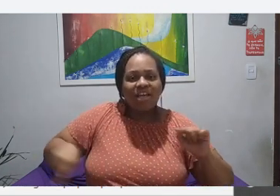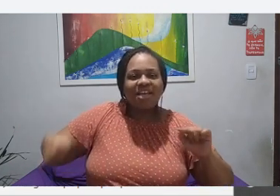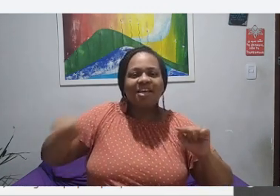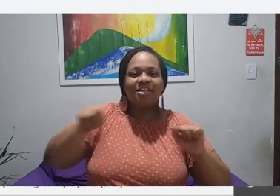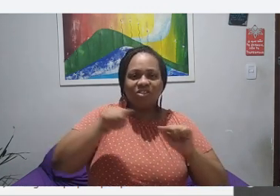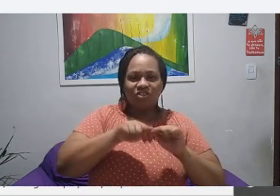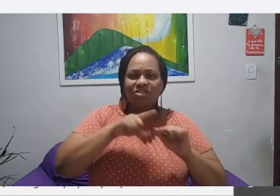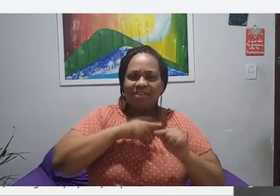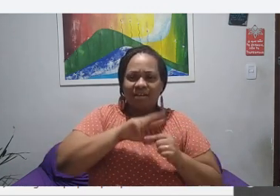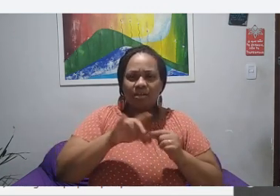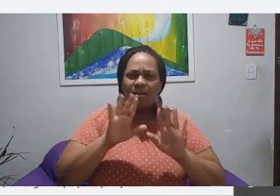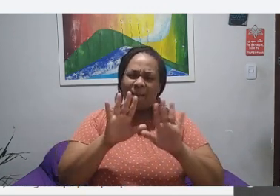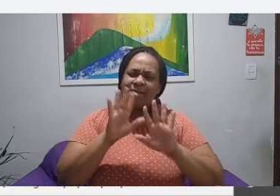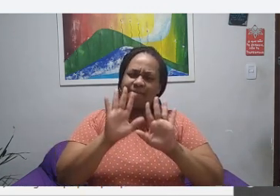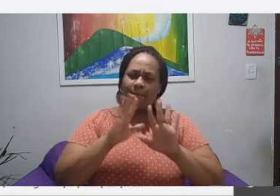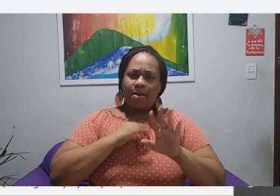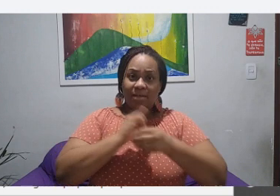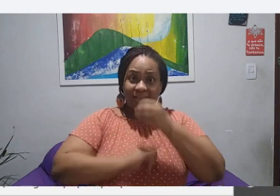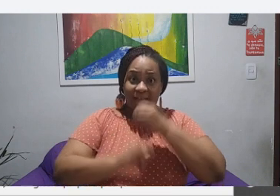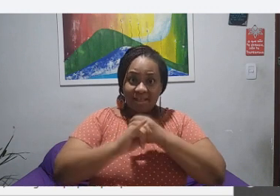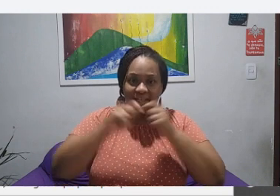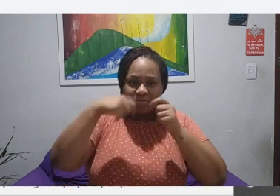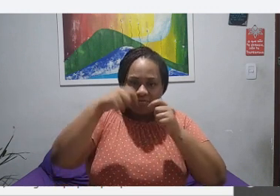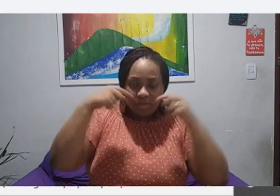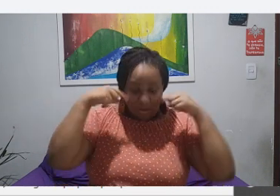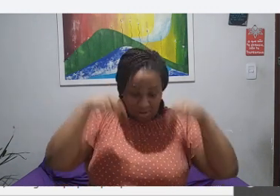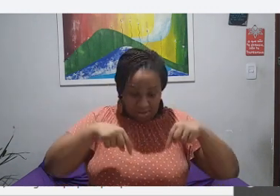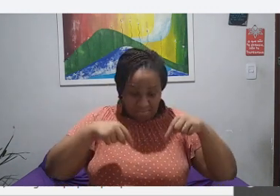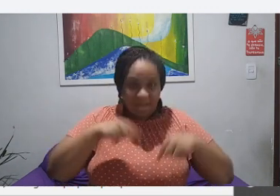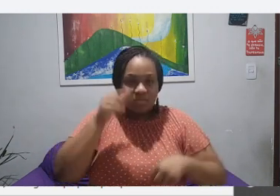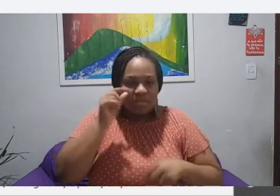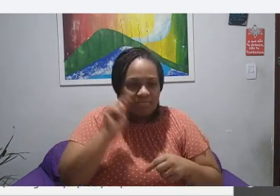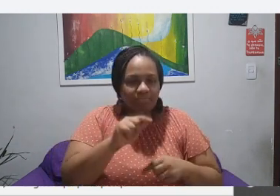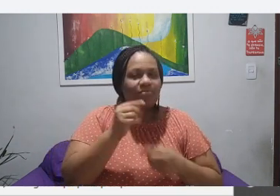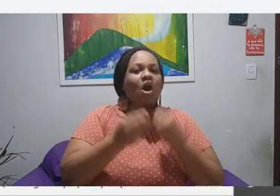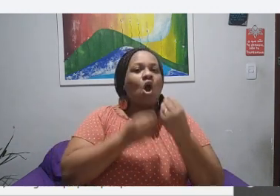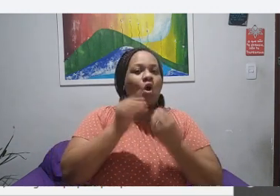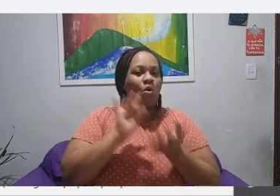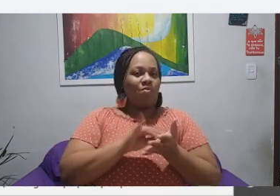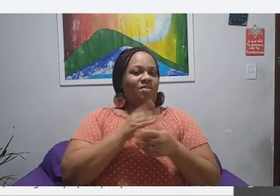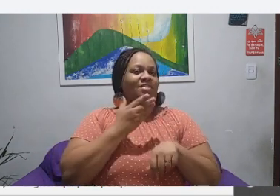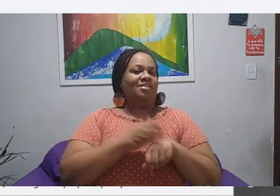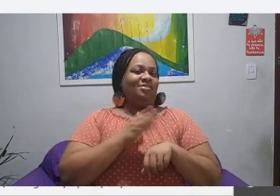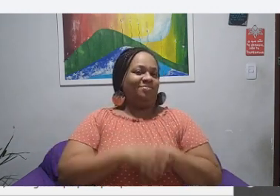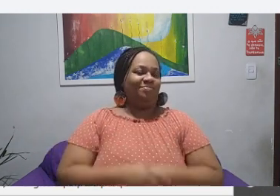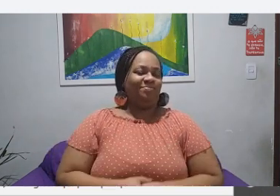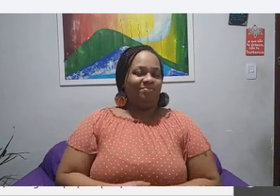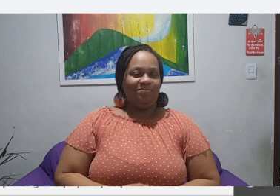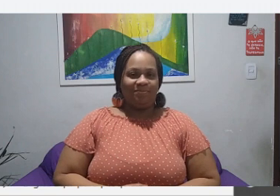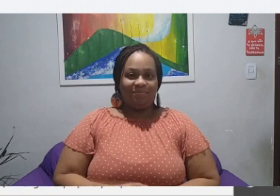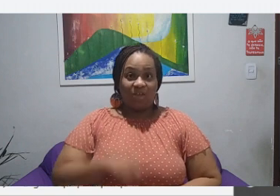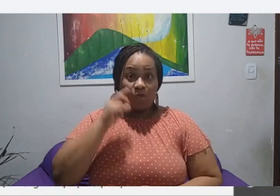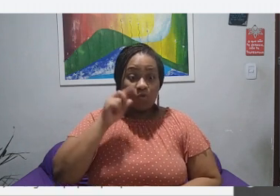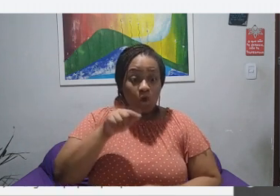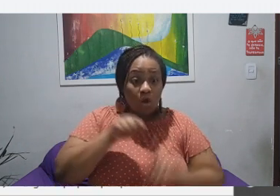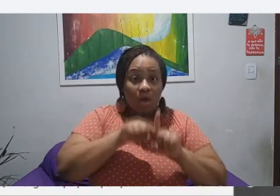corrente, voltagem e resistência. Eu vou deixar um link de um vídeo aqui embaixo para vocês verem como funciona um multímetro na prática.